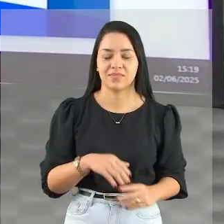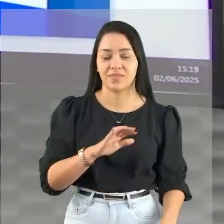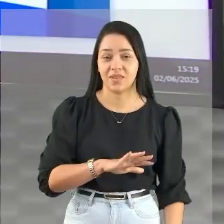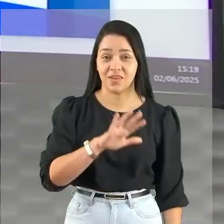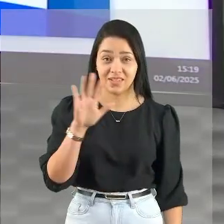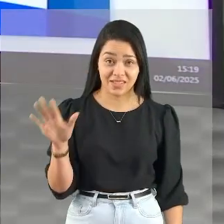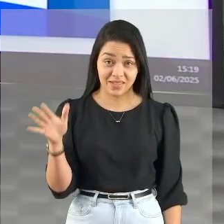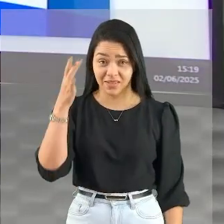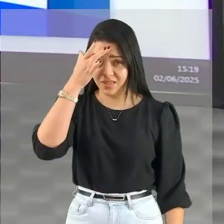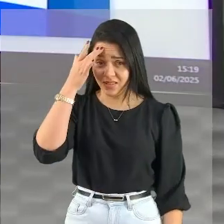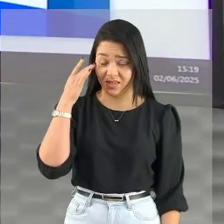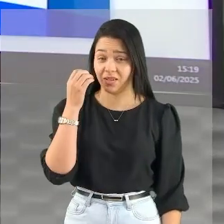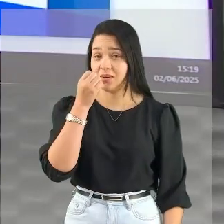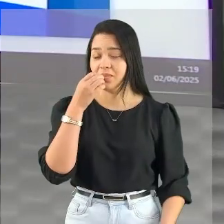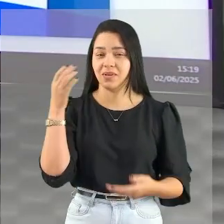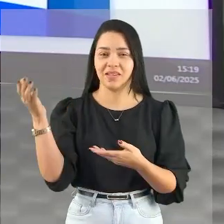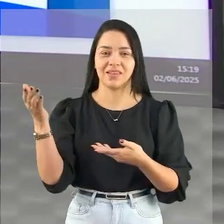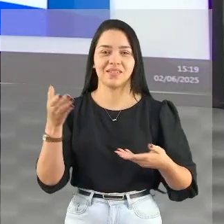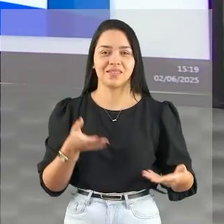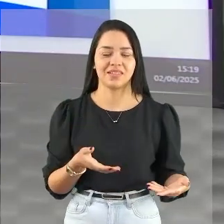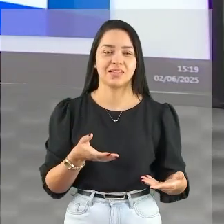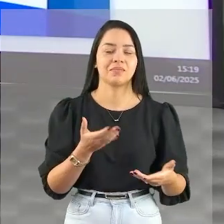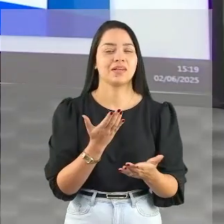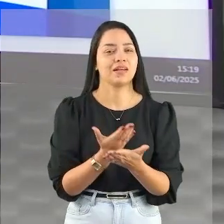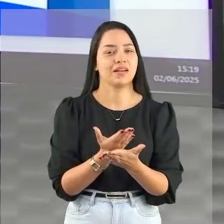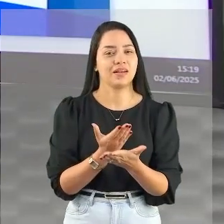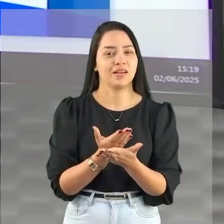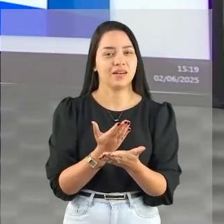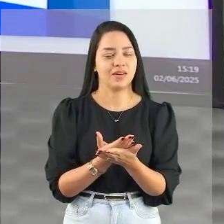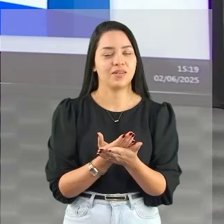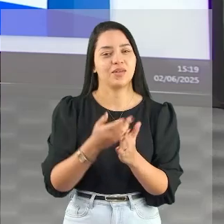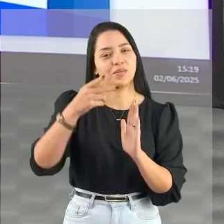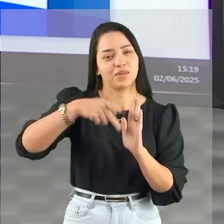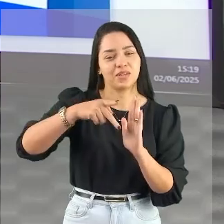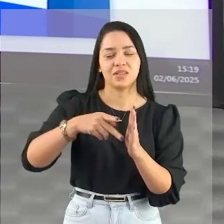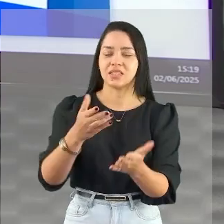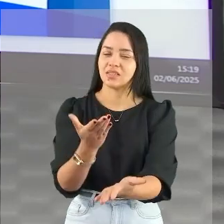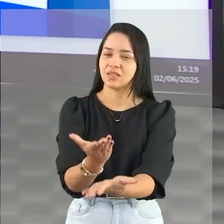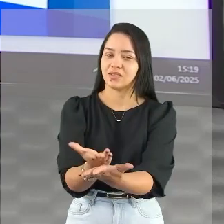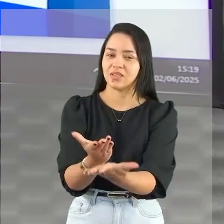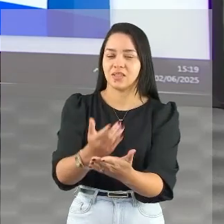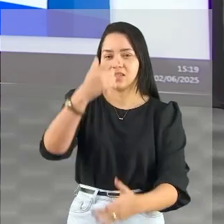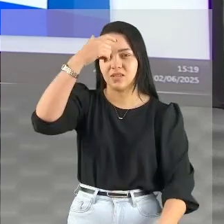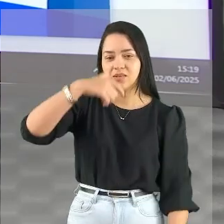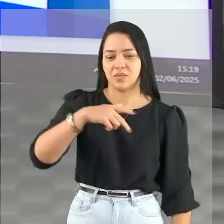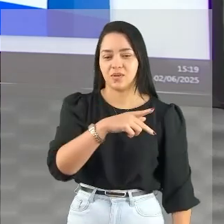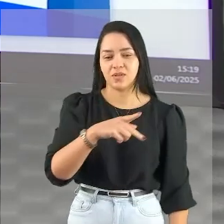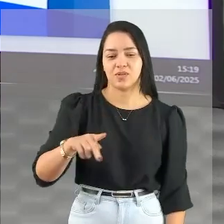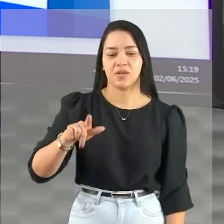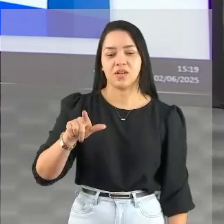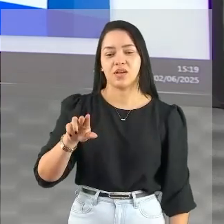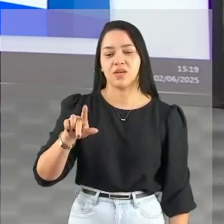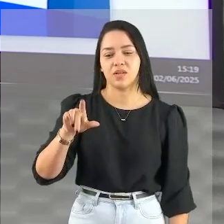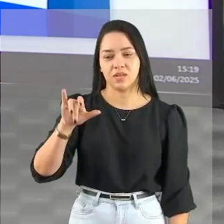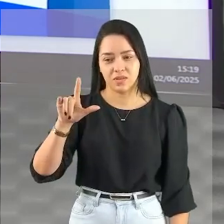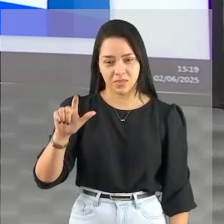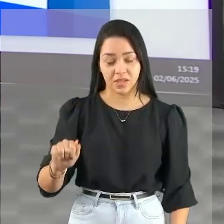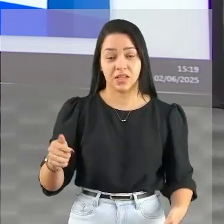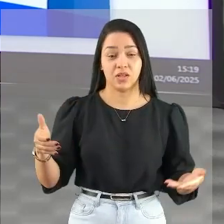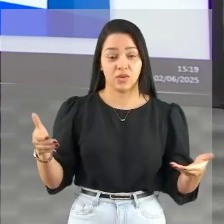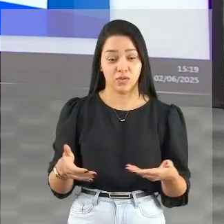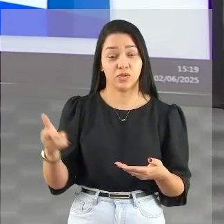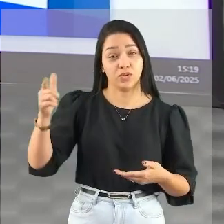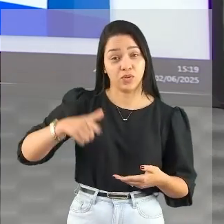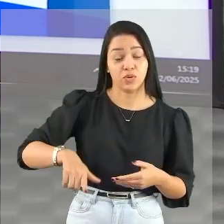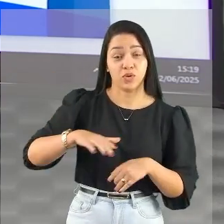Olá, pessoal! Sejam muito bem-vindos a mais uma aula do nosso projeto Estudaê. Eu sou a professora Ludmila Furtado e estarei hoje